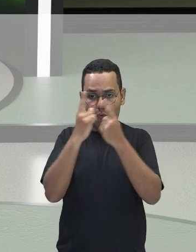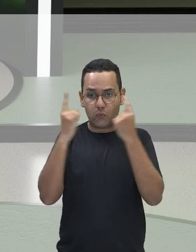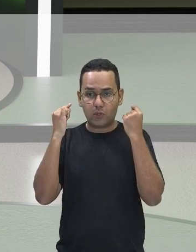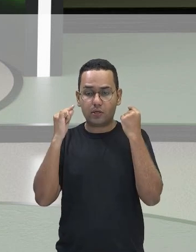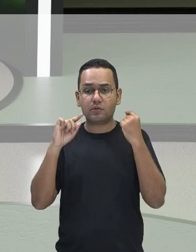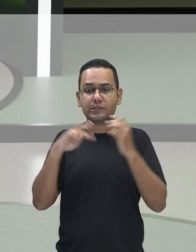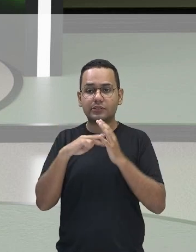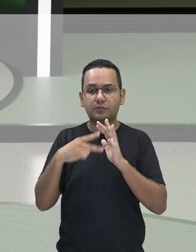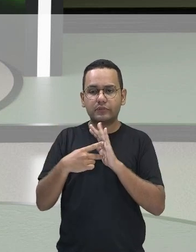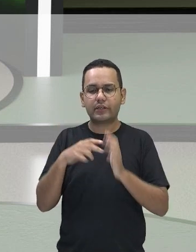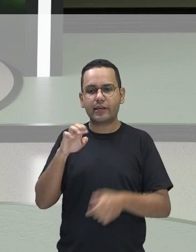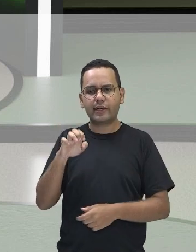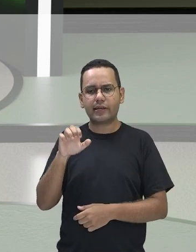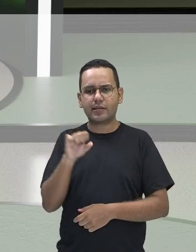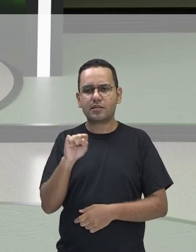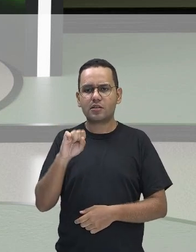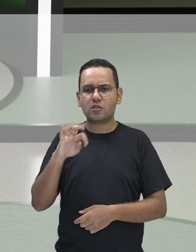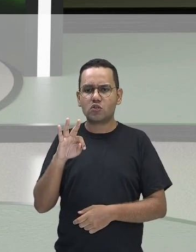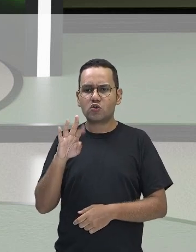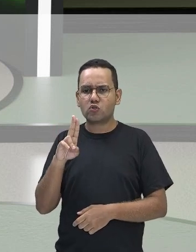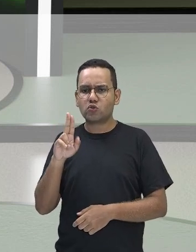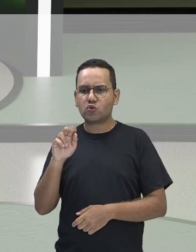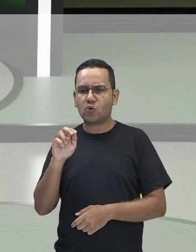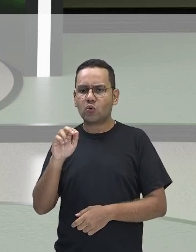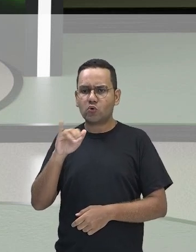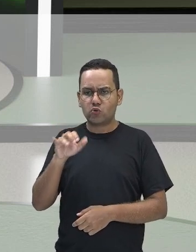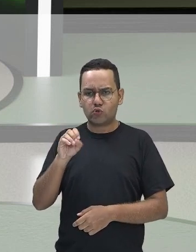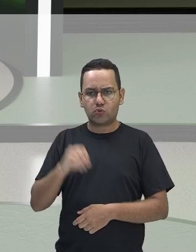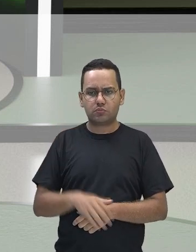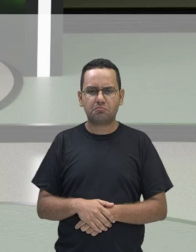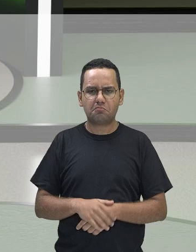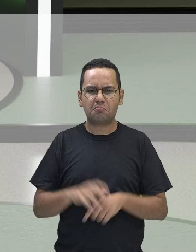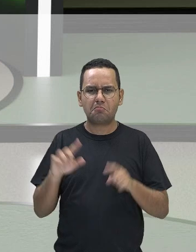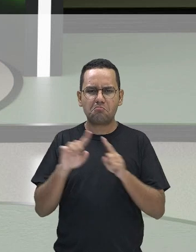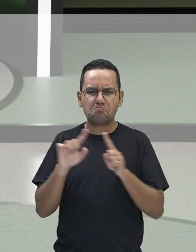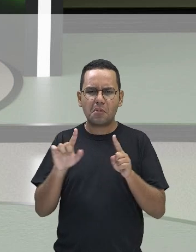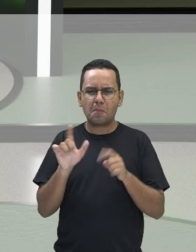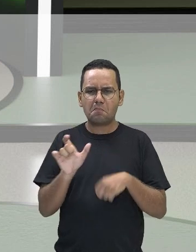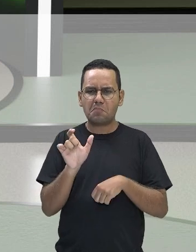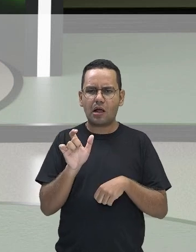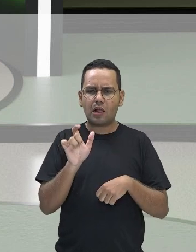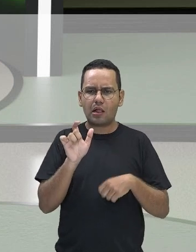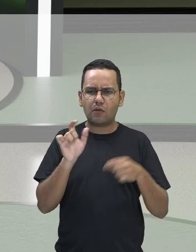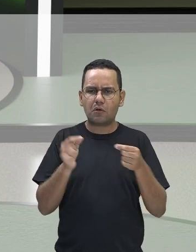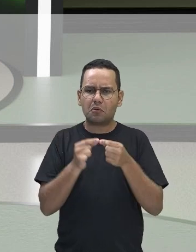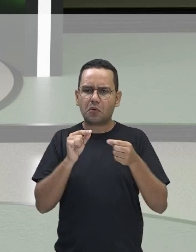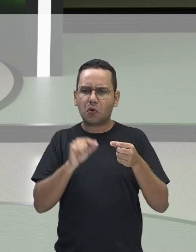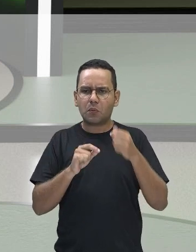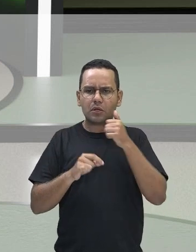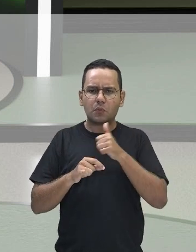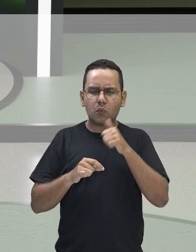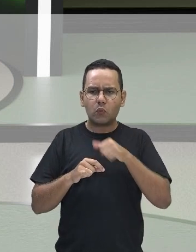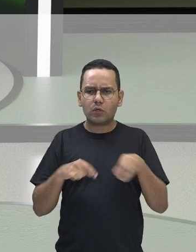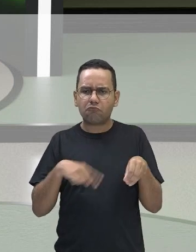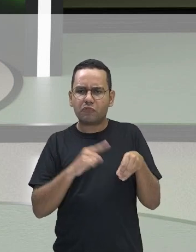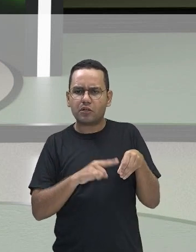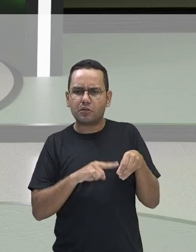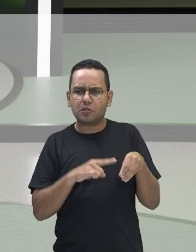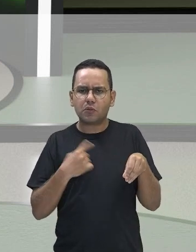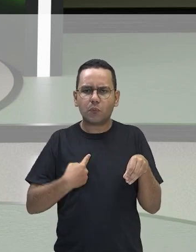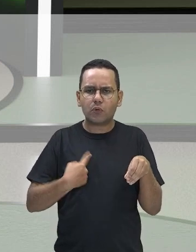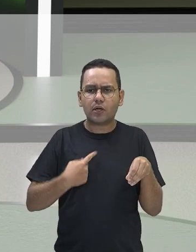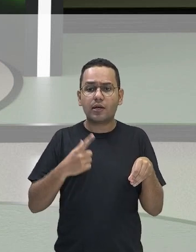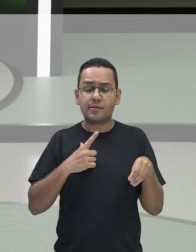estojo, né? Talvez tenham dado esse nome a esse órgão da mulher devido ali no momento do